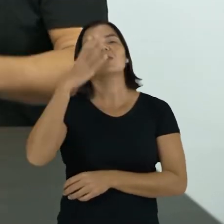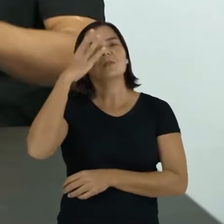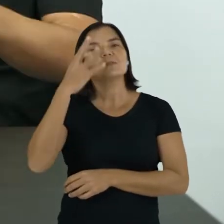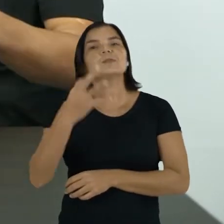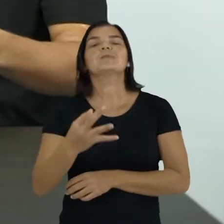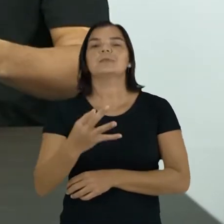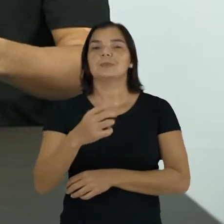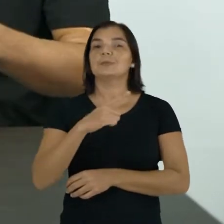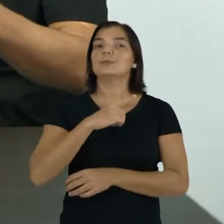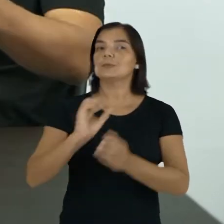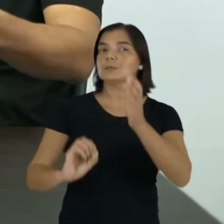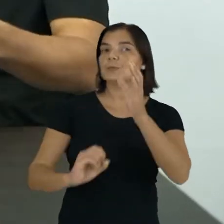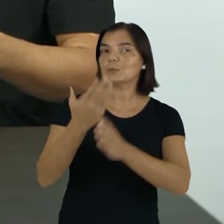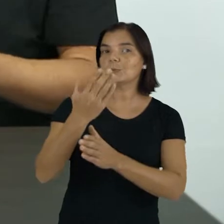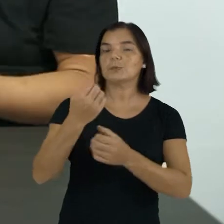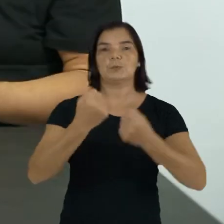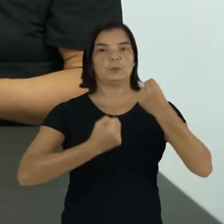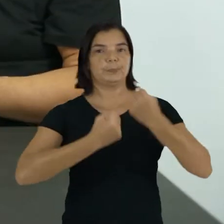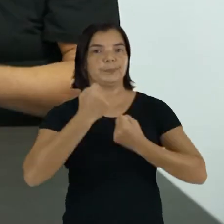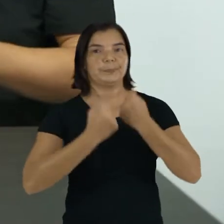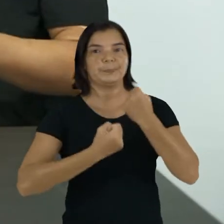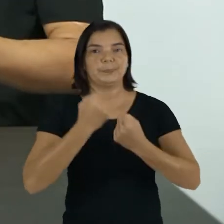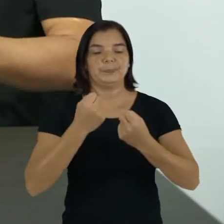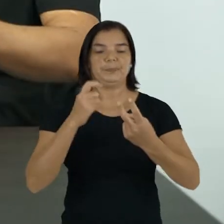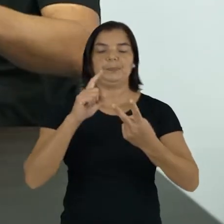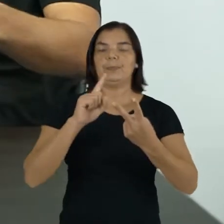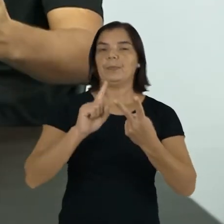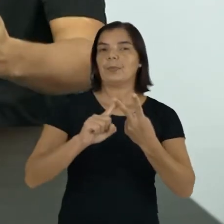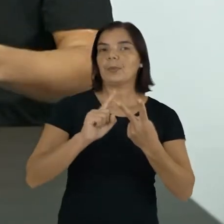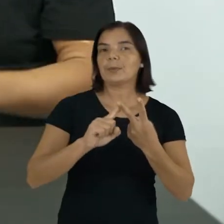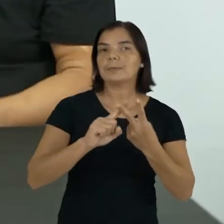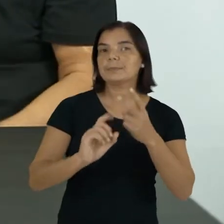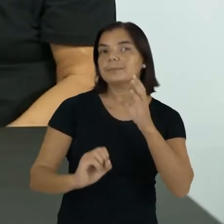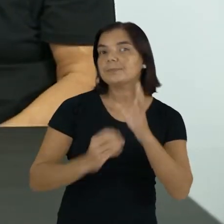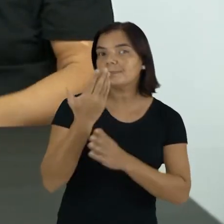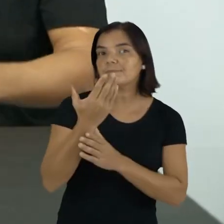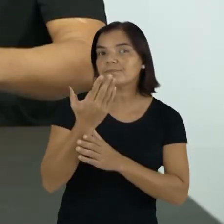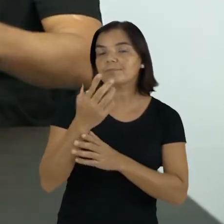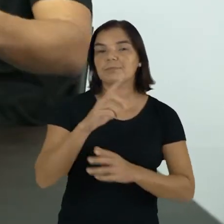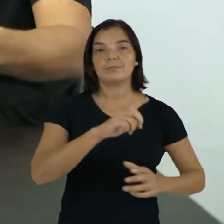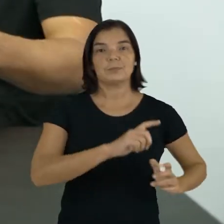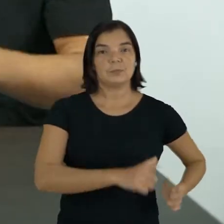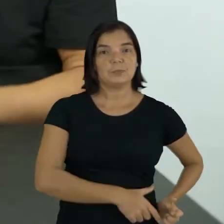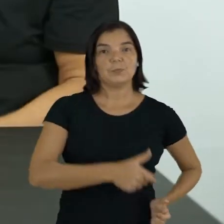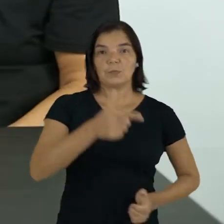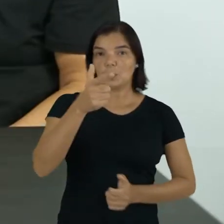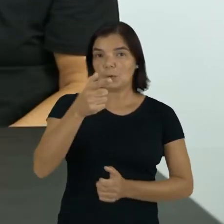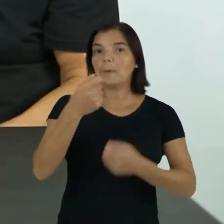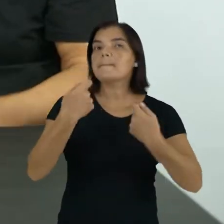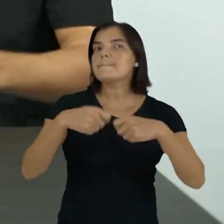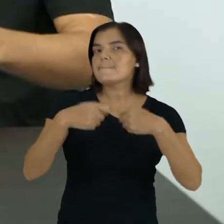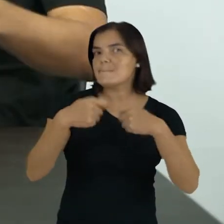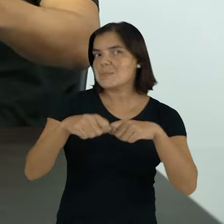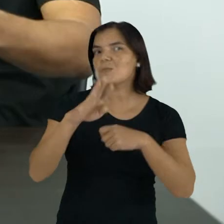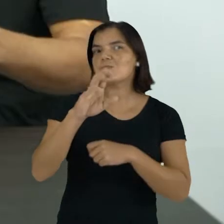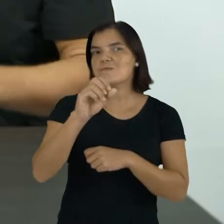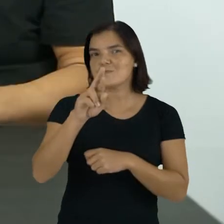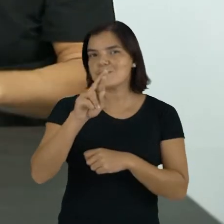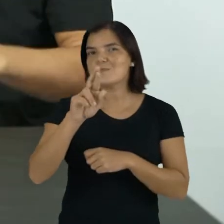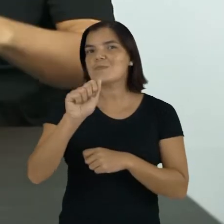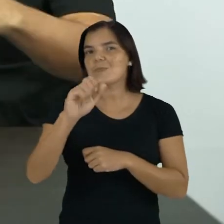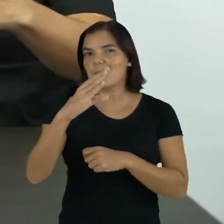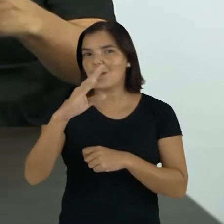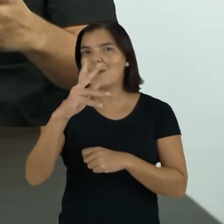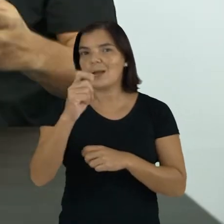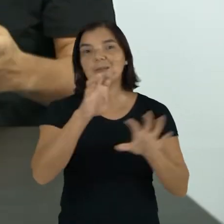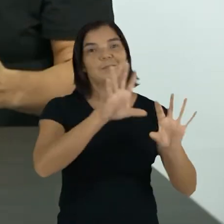nessa época que estavam surgindo automóveis, era nesse período que estavam surgindo armamentos que necessitavam de borracha, e nesse